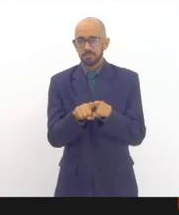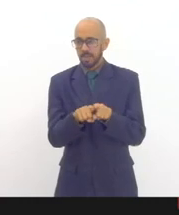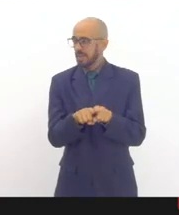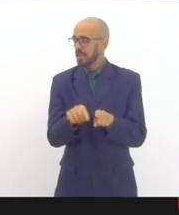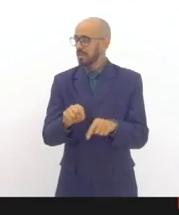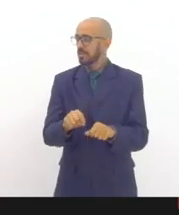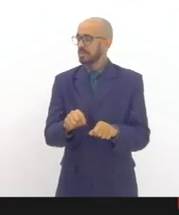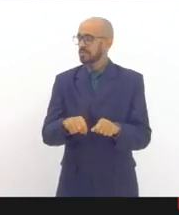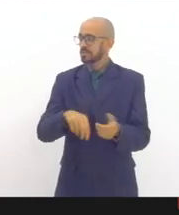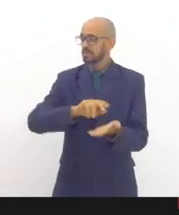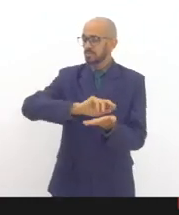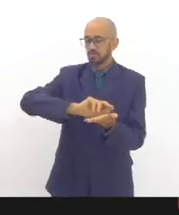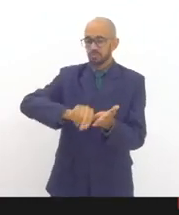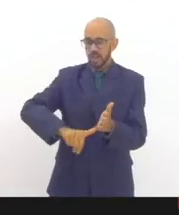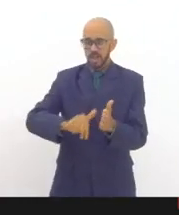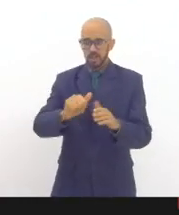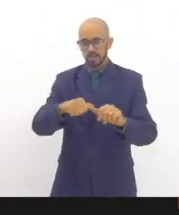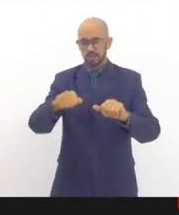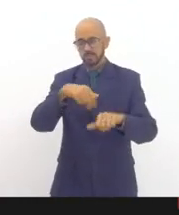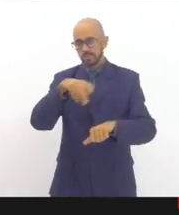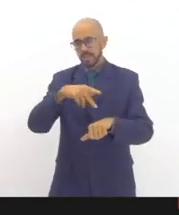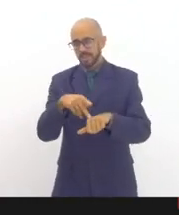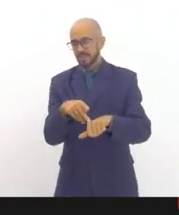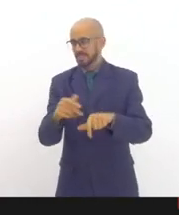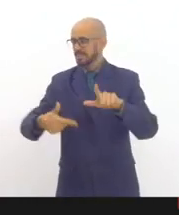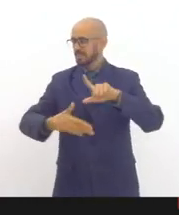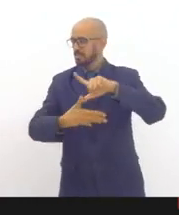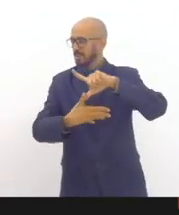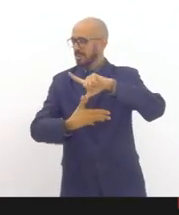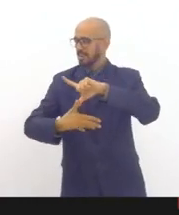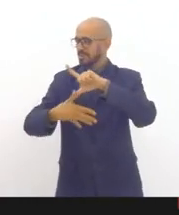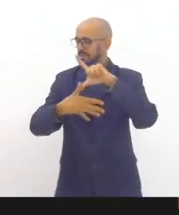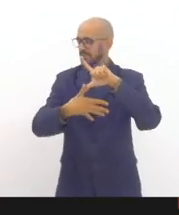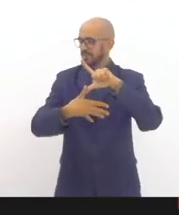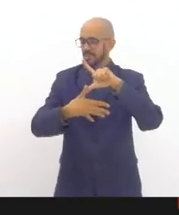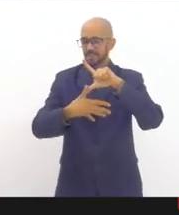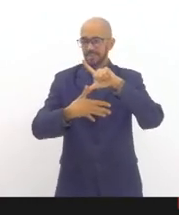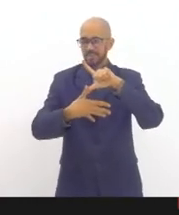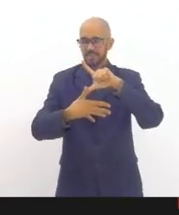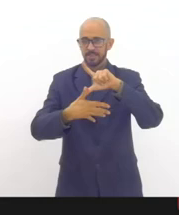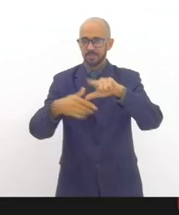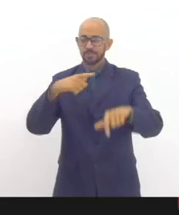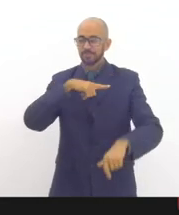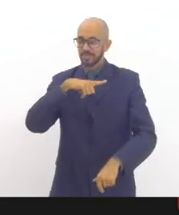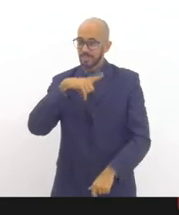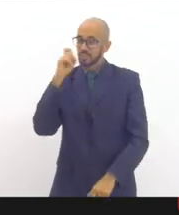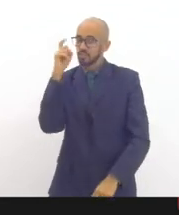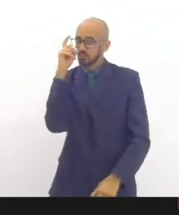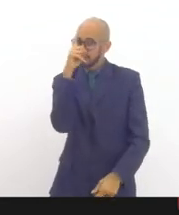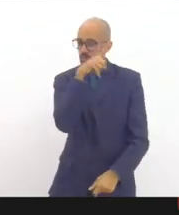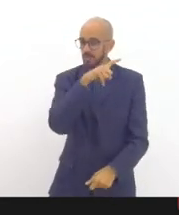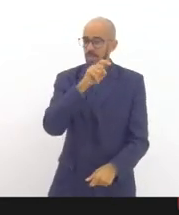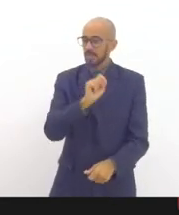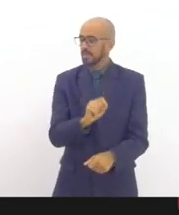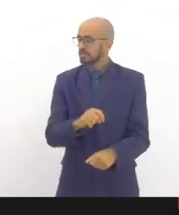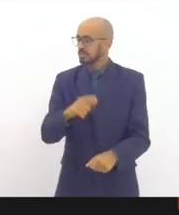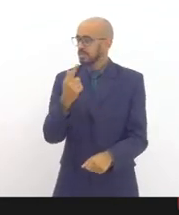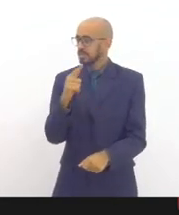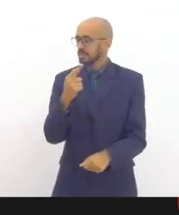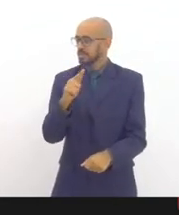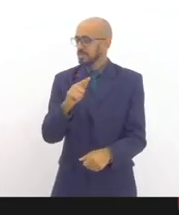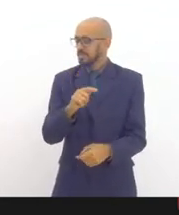oriundos de diversos países da América do Sul e América Latina têm dificuldade em garantir a